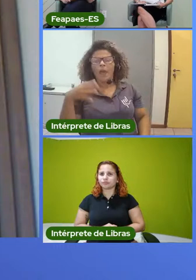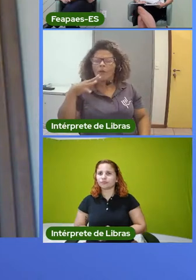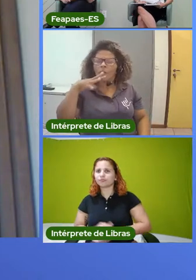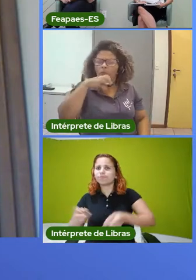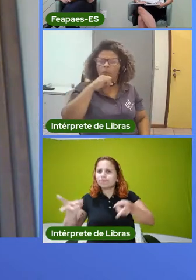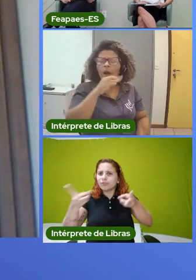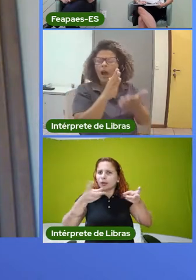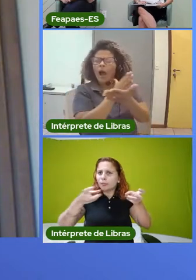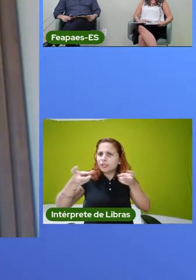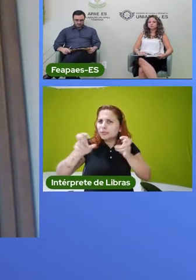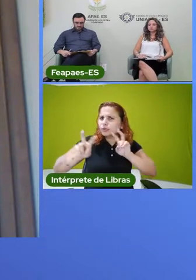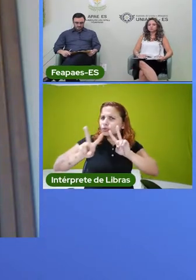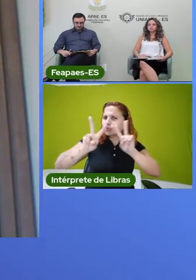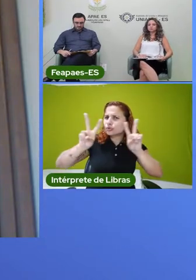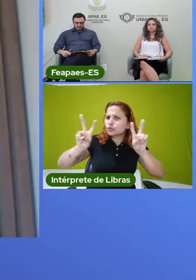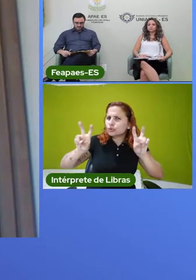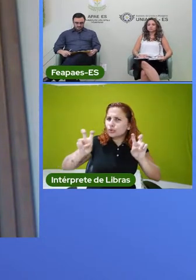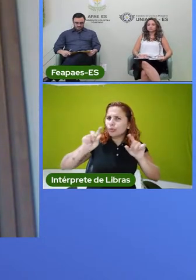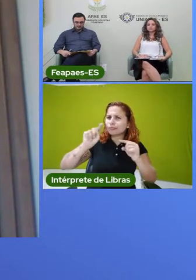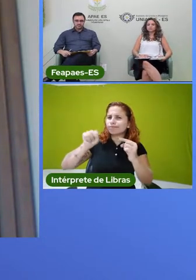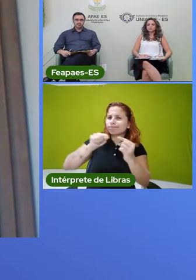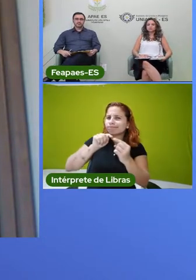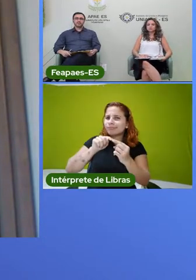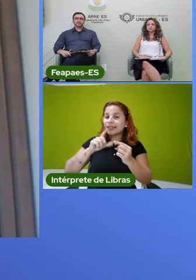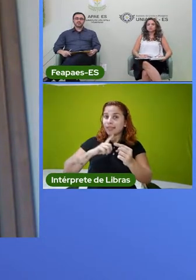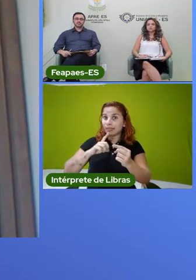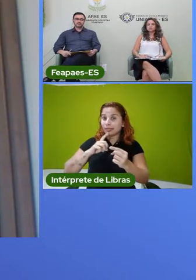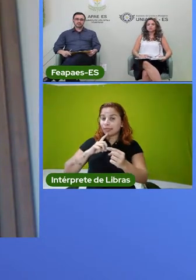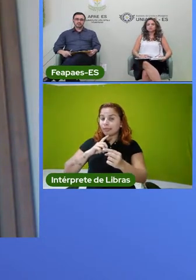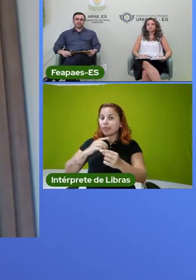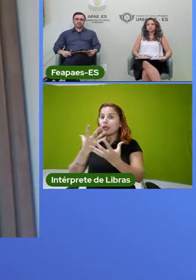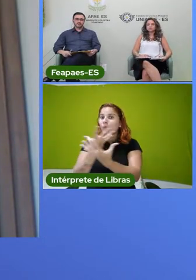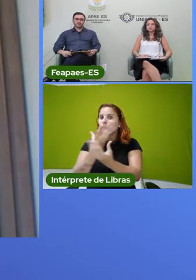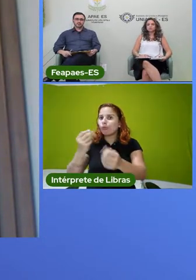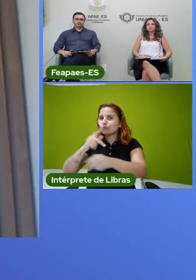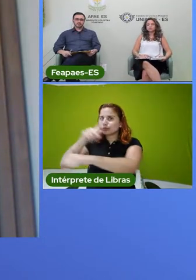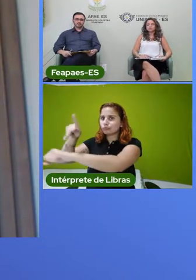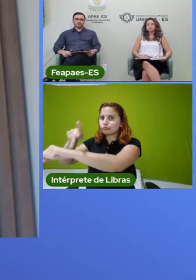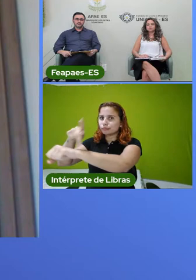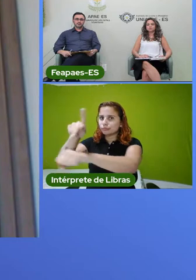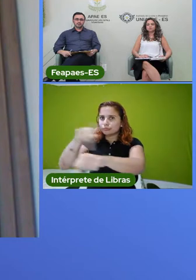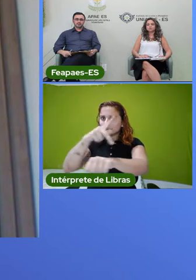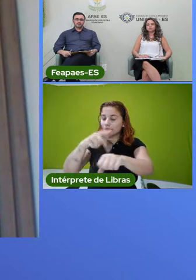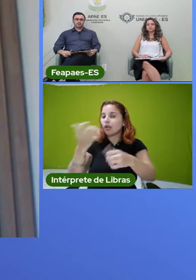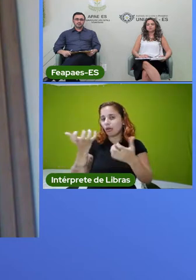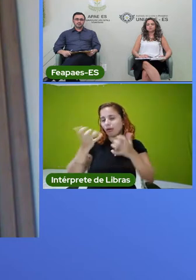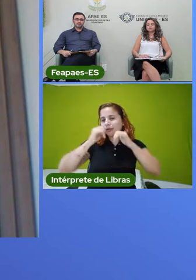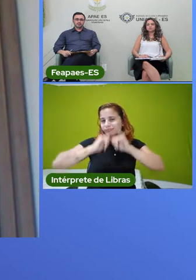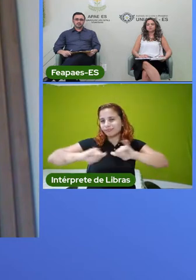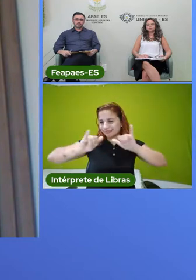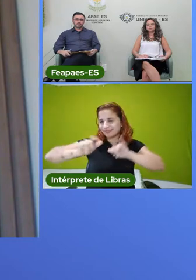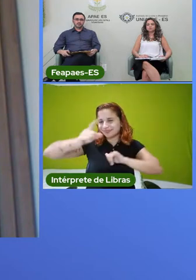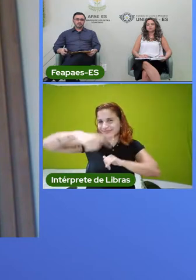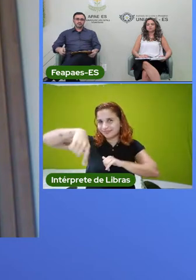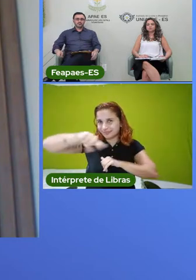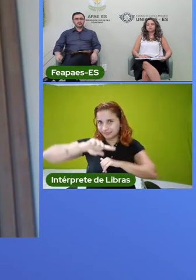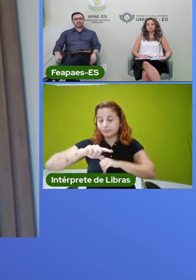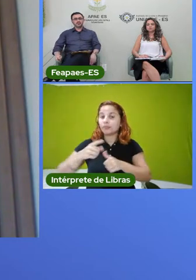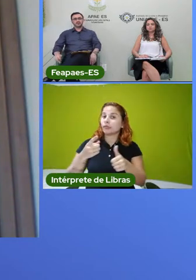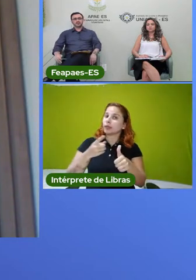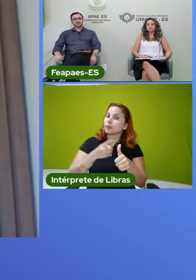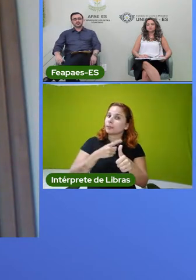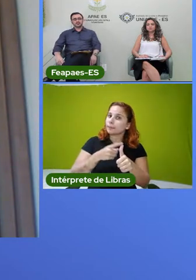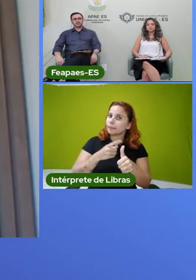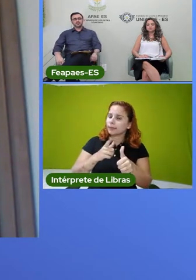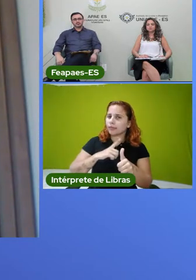algumas questões que são muito presentes em muitos países, que eu gostaria de compartilhar aqui com vocês. Uma primeira delas são